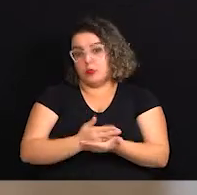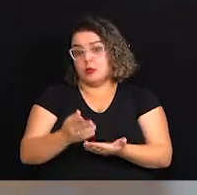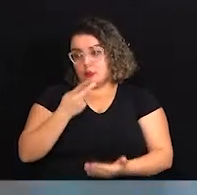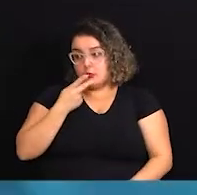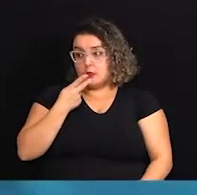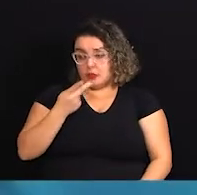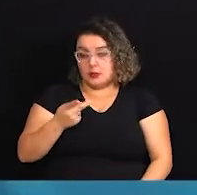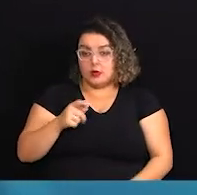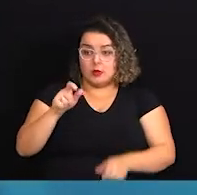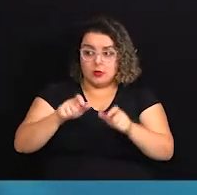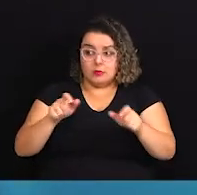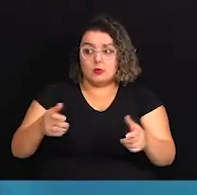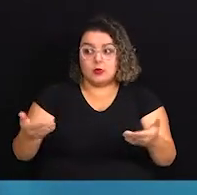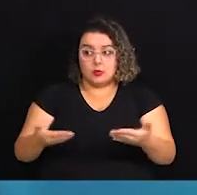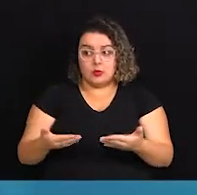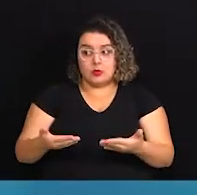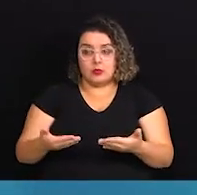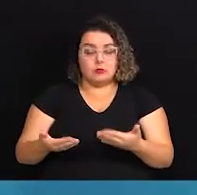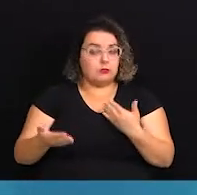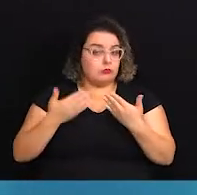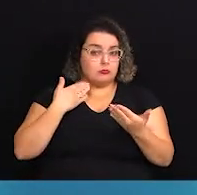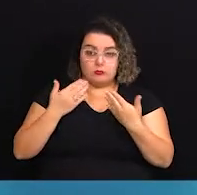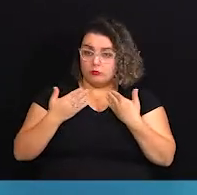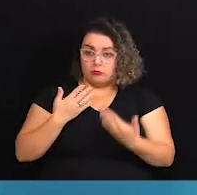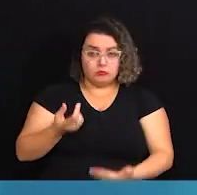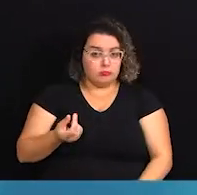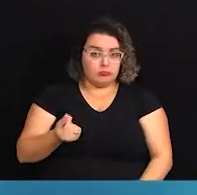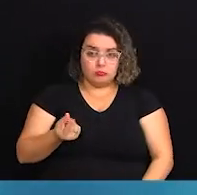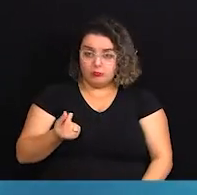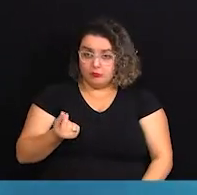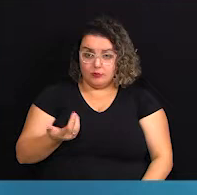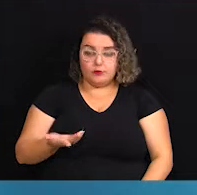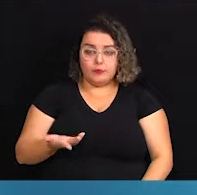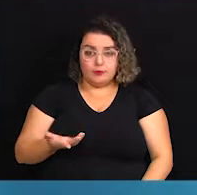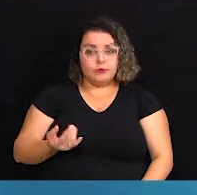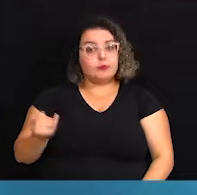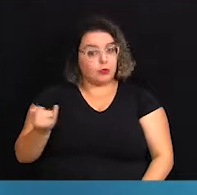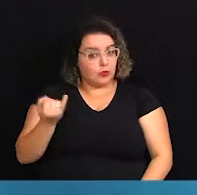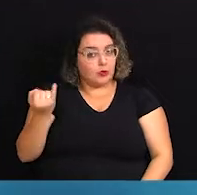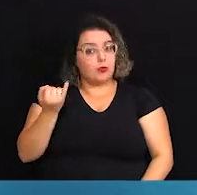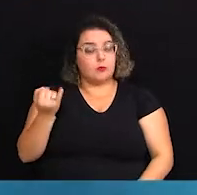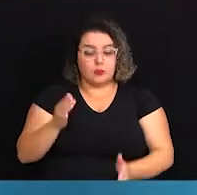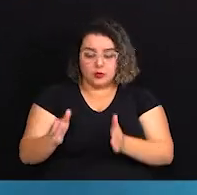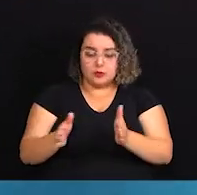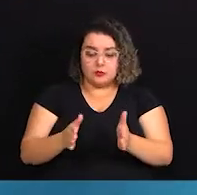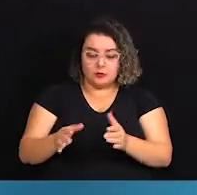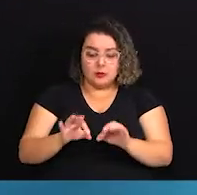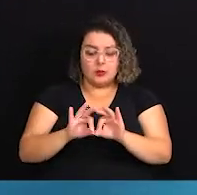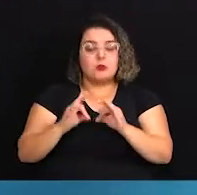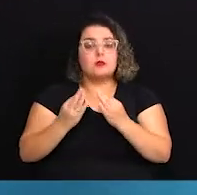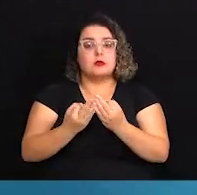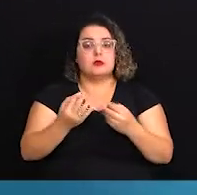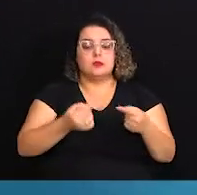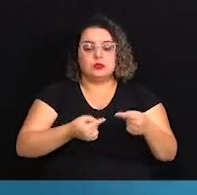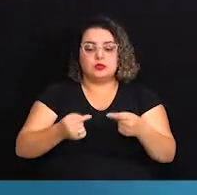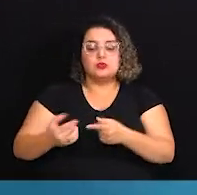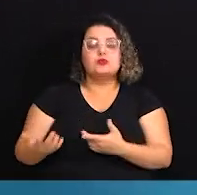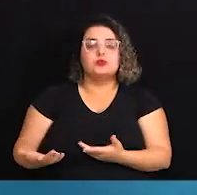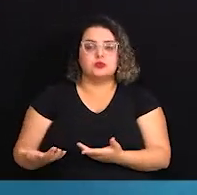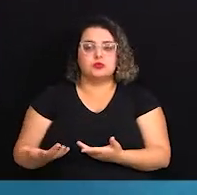isso, as pessoas hoje não conversam sobre dinheiro. Então é importante pegar esse momento familiar e